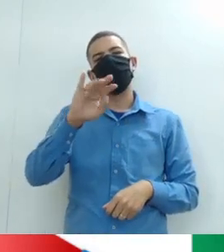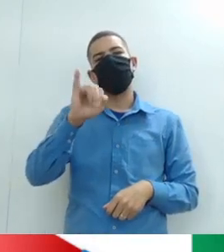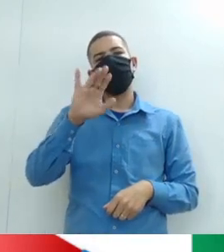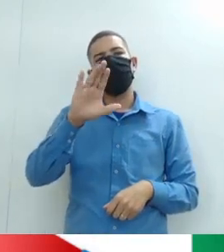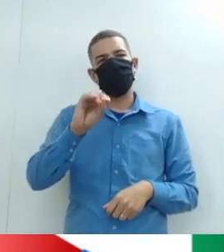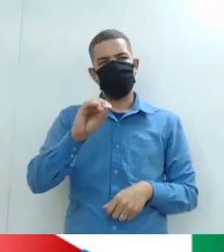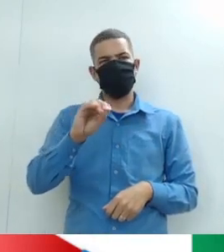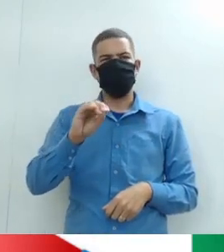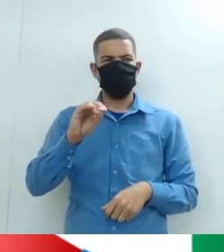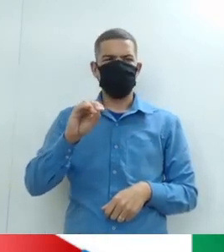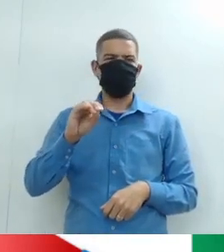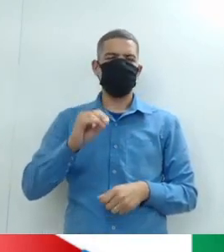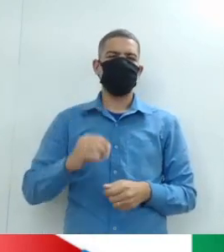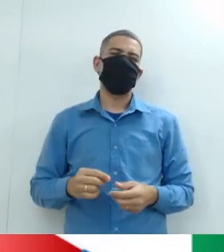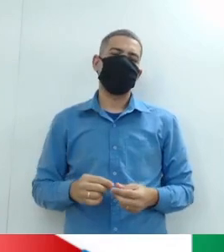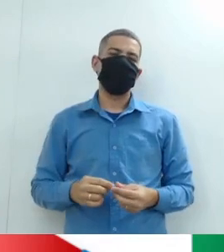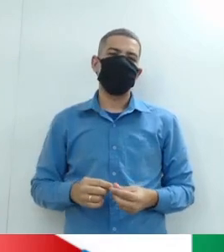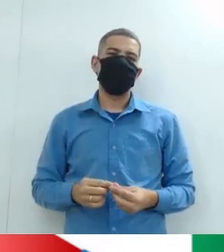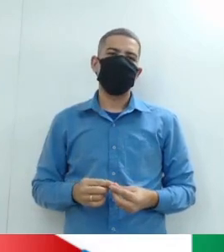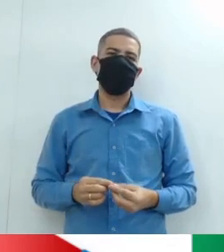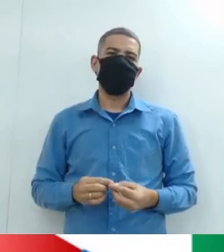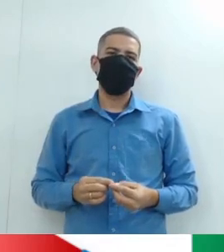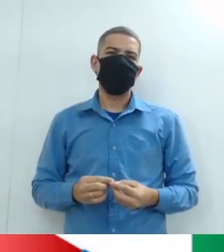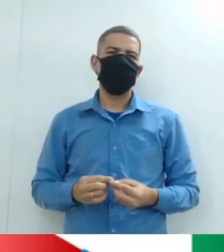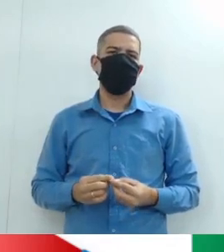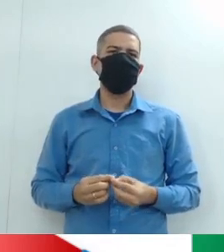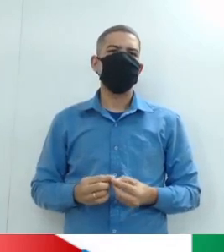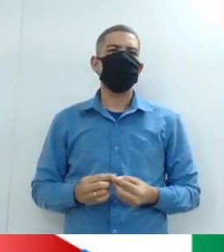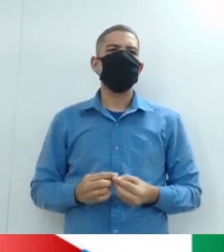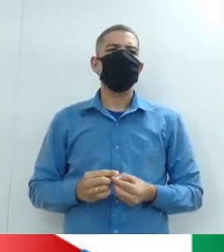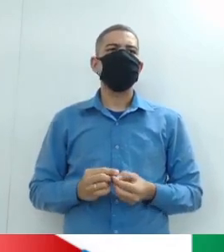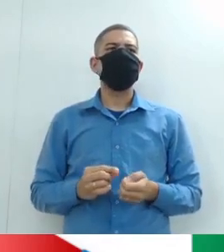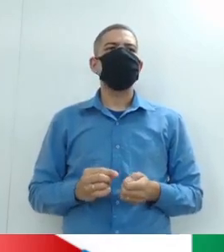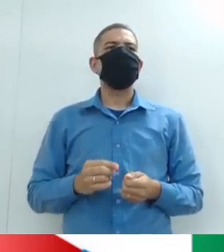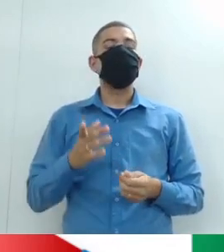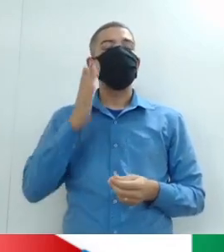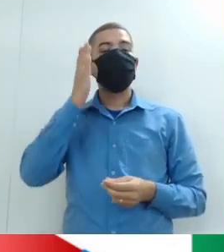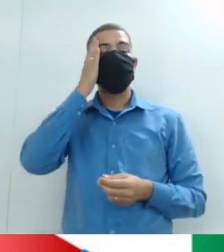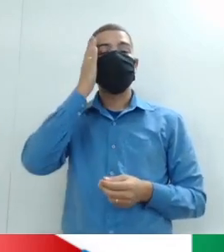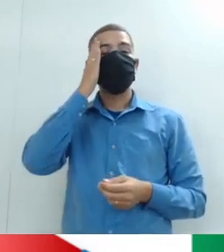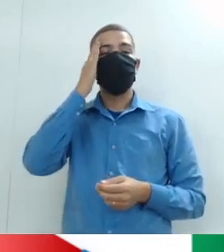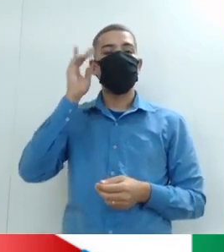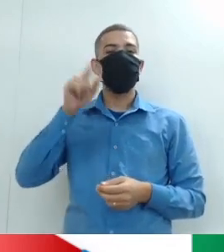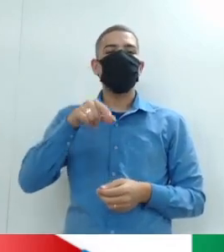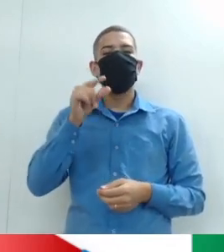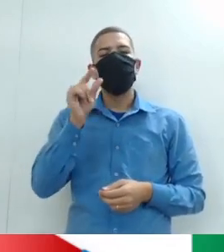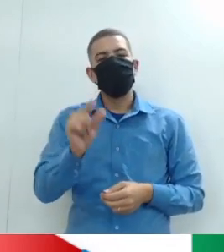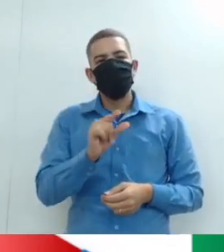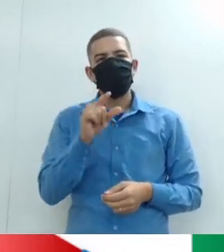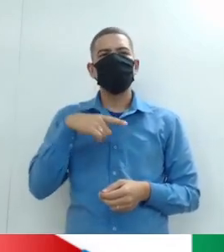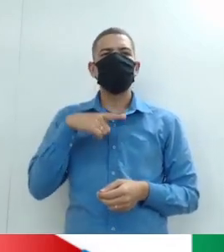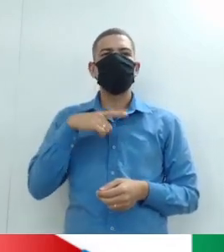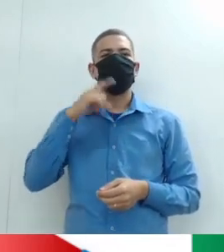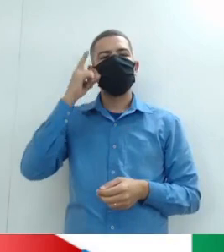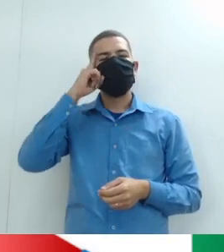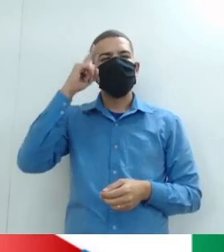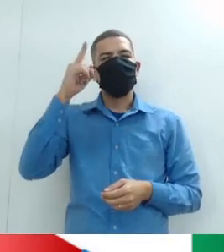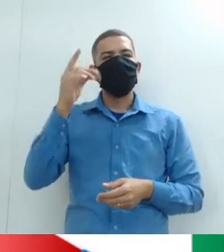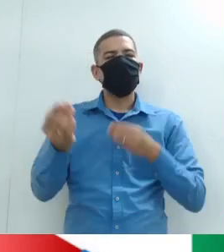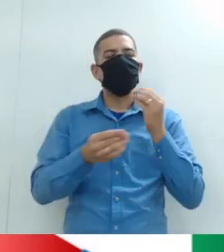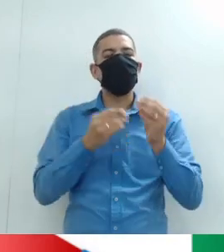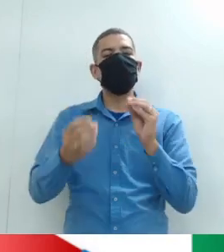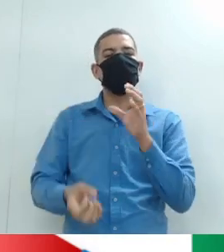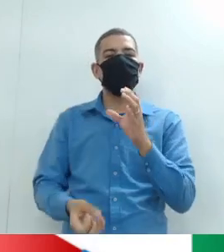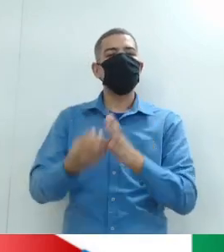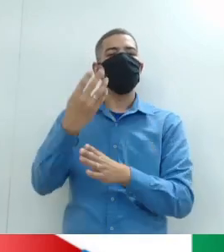o cantil das épocas antigas, tá bom? Então segue comigo agora que você já sabe um pouquinho sobre a ideia de como